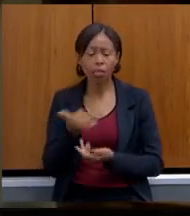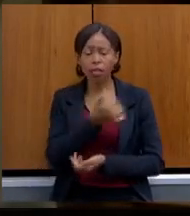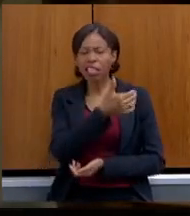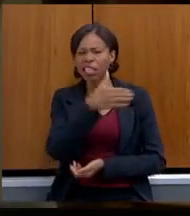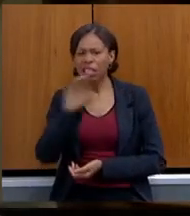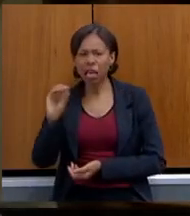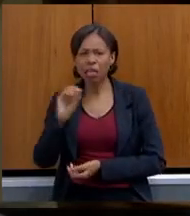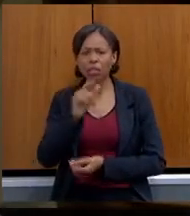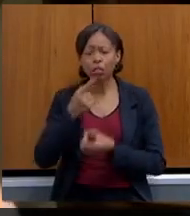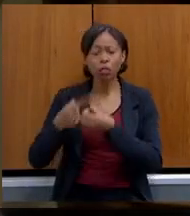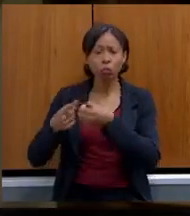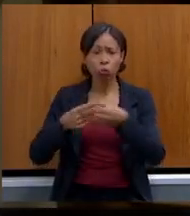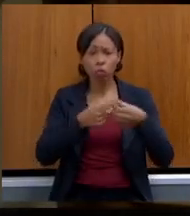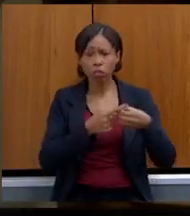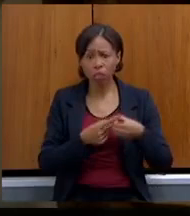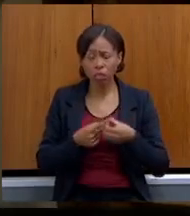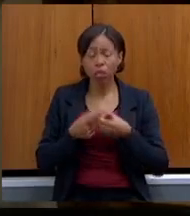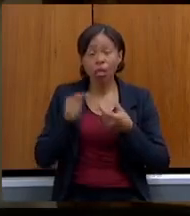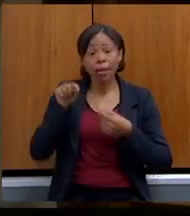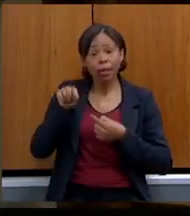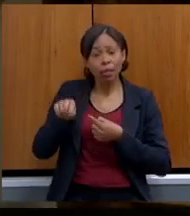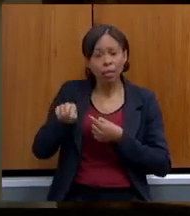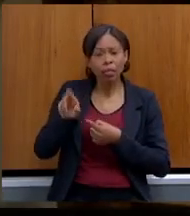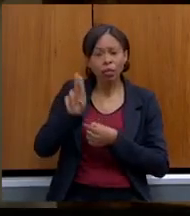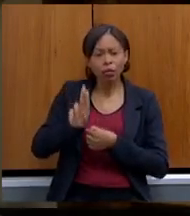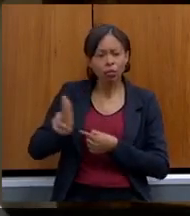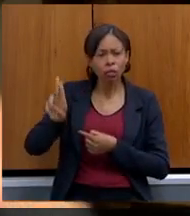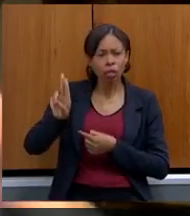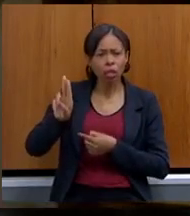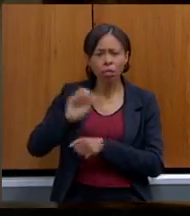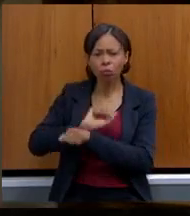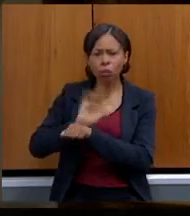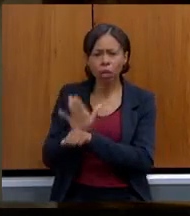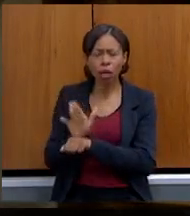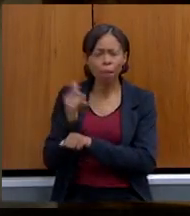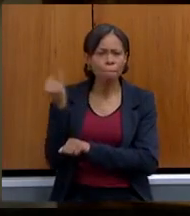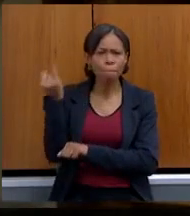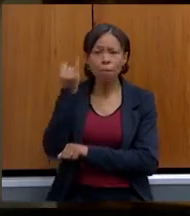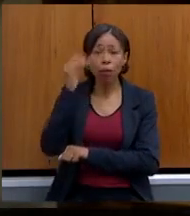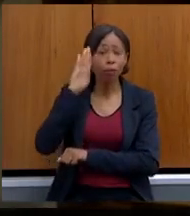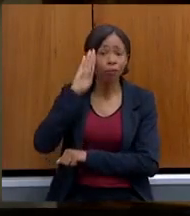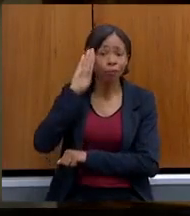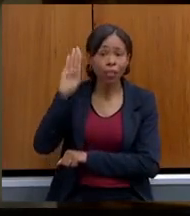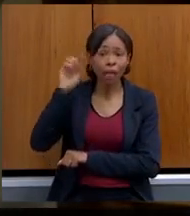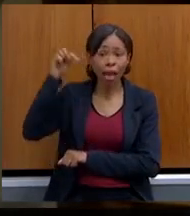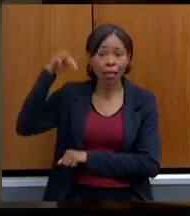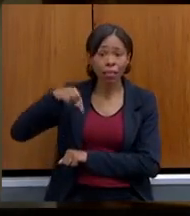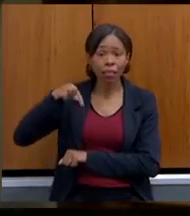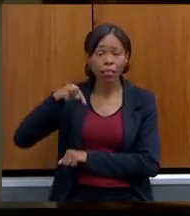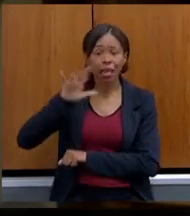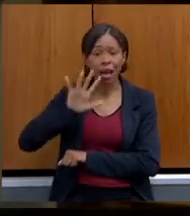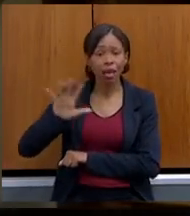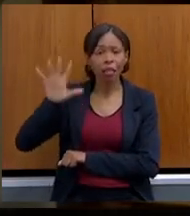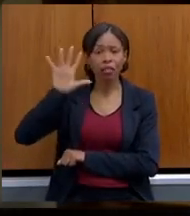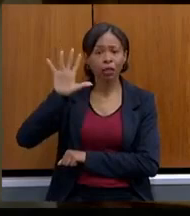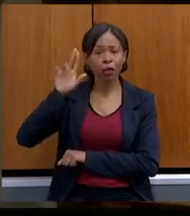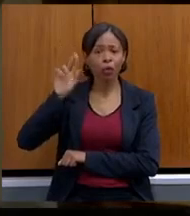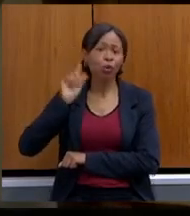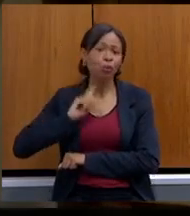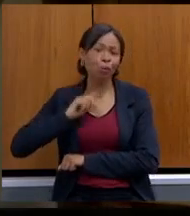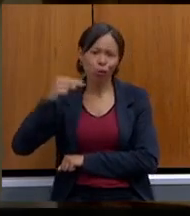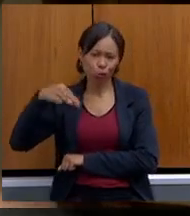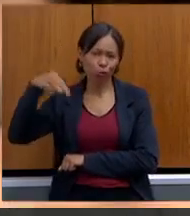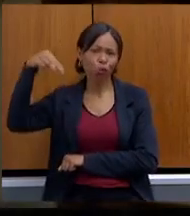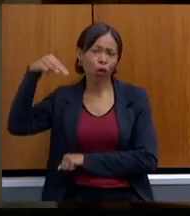Então ela tem uma importância fundamental principalmente aqui para o norte de Minas porque ela trouxe a